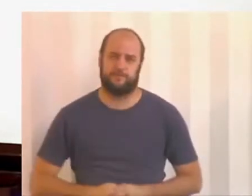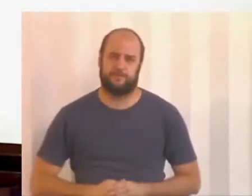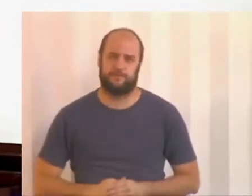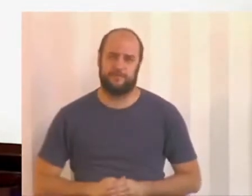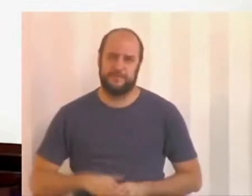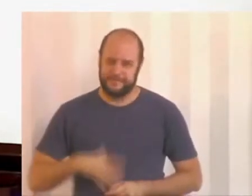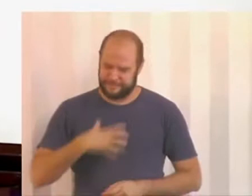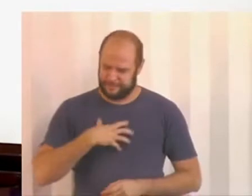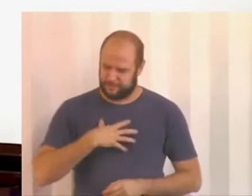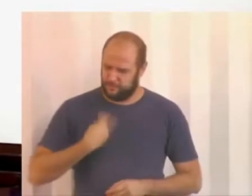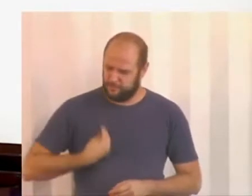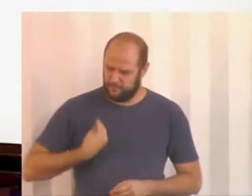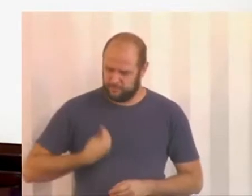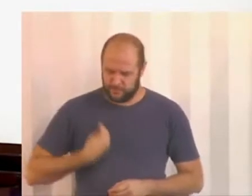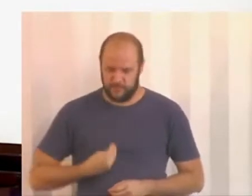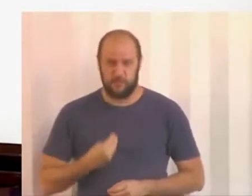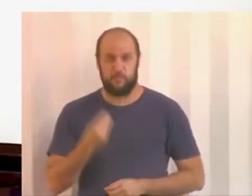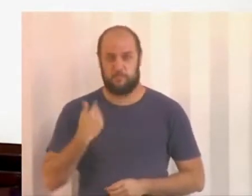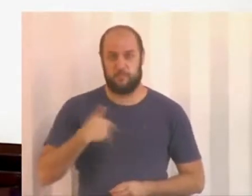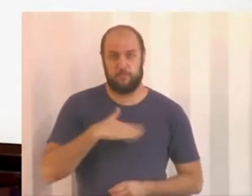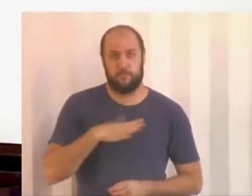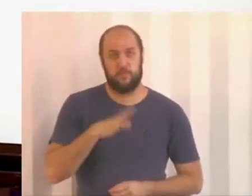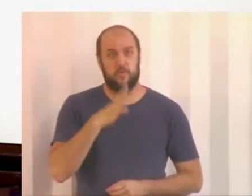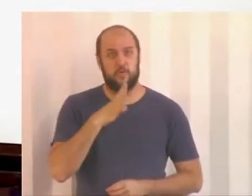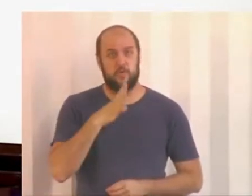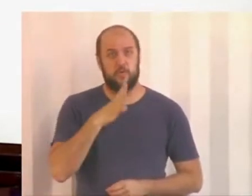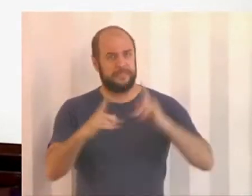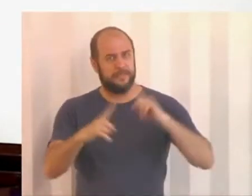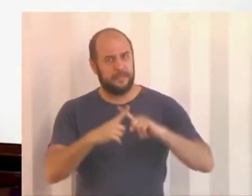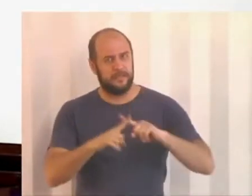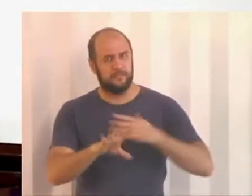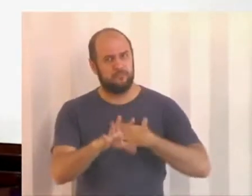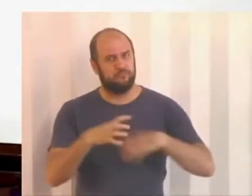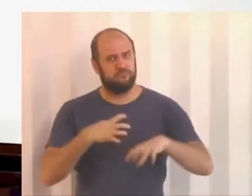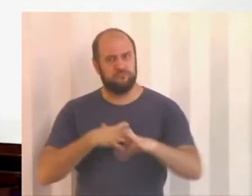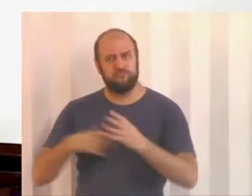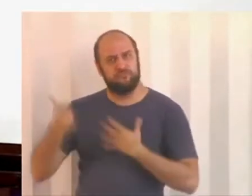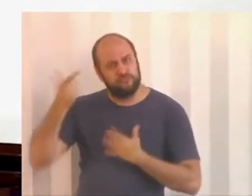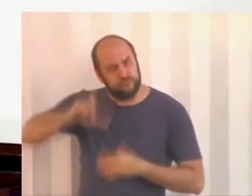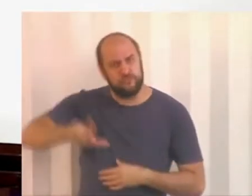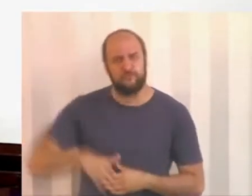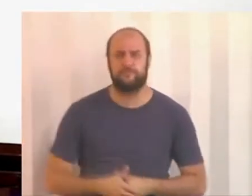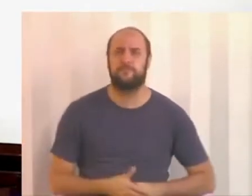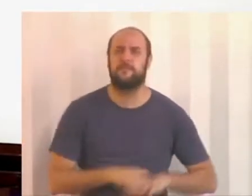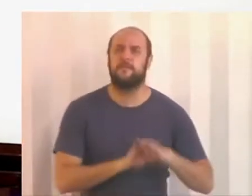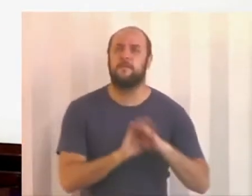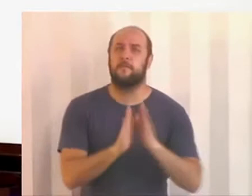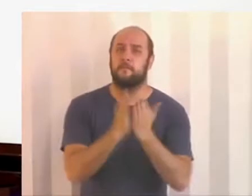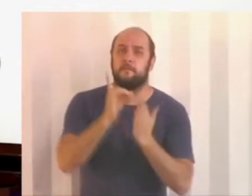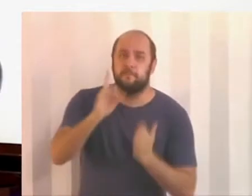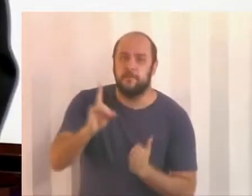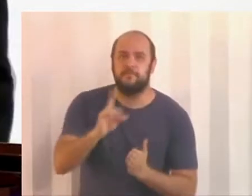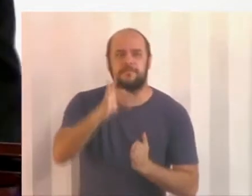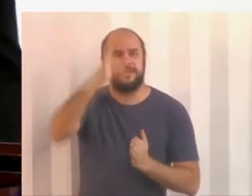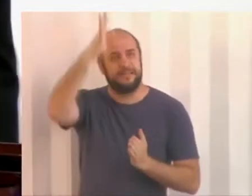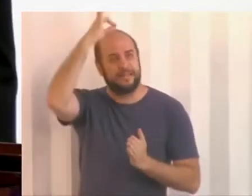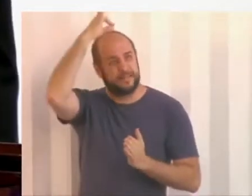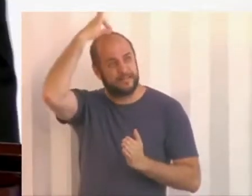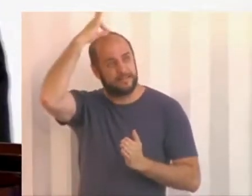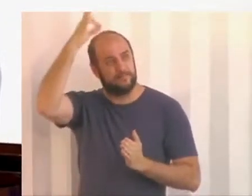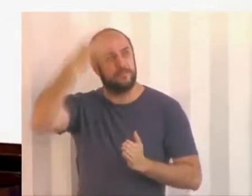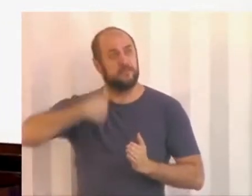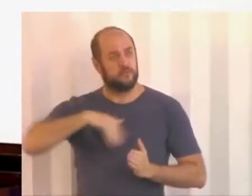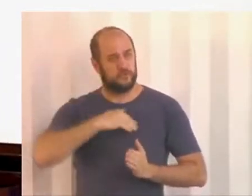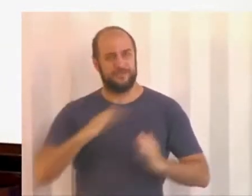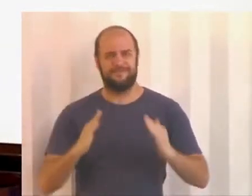vivo que chamamos e conhecemos como igreja. E a Escritura ensina que nós somos o quê do Espírito Santo? Templo.